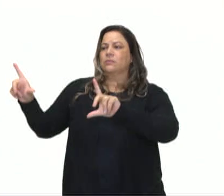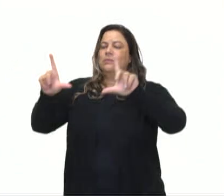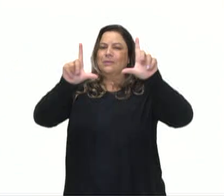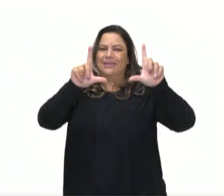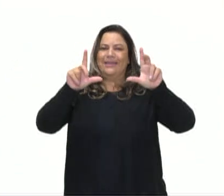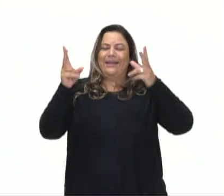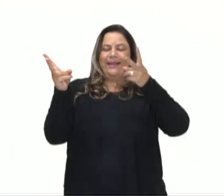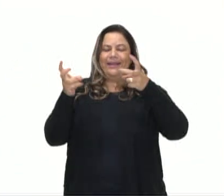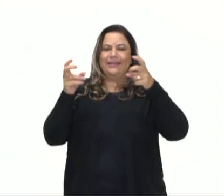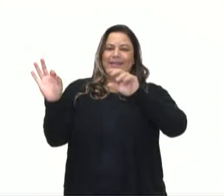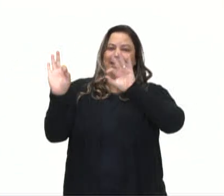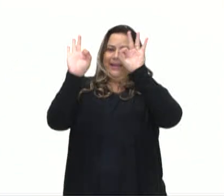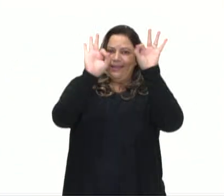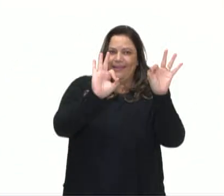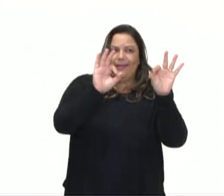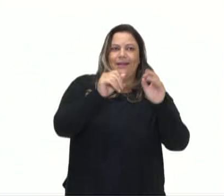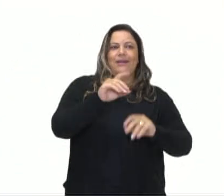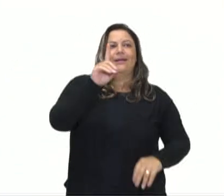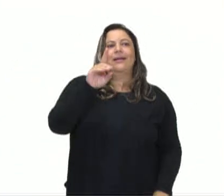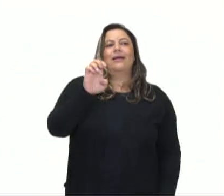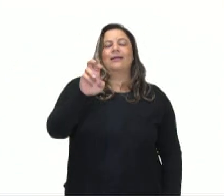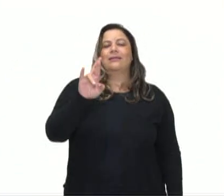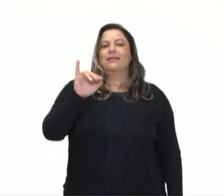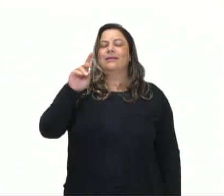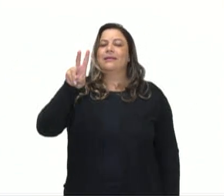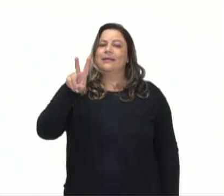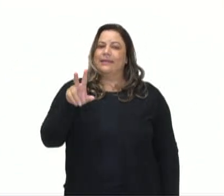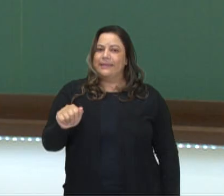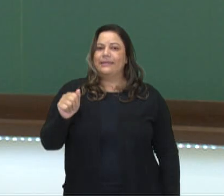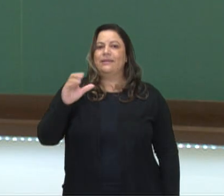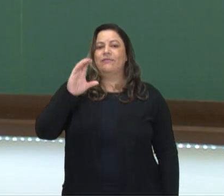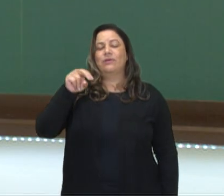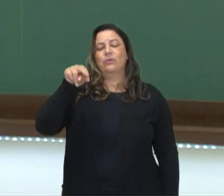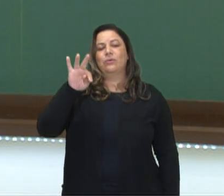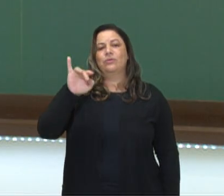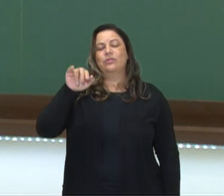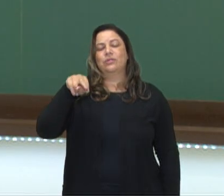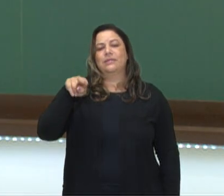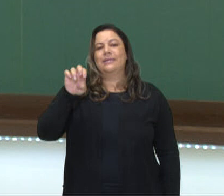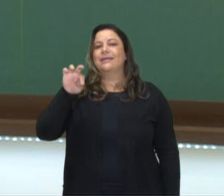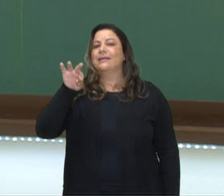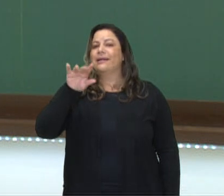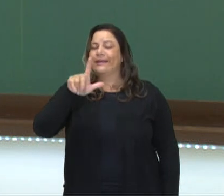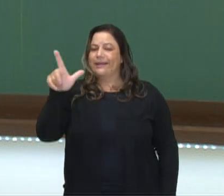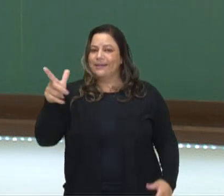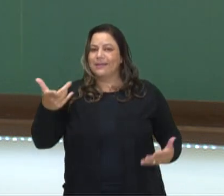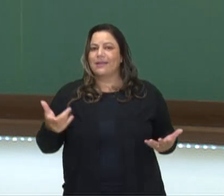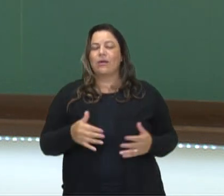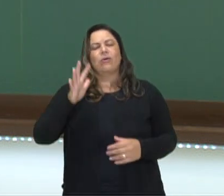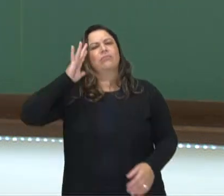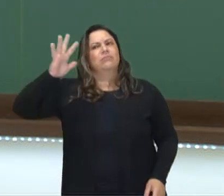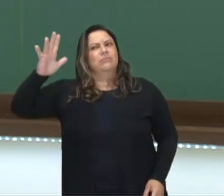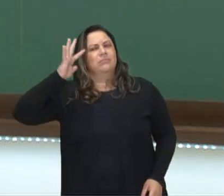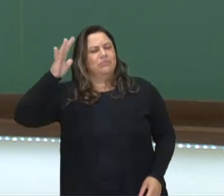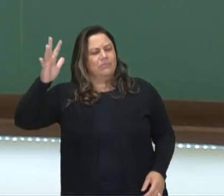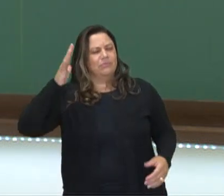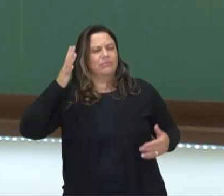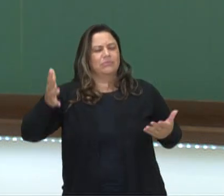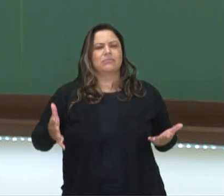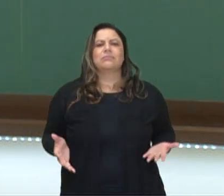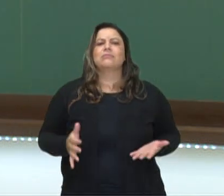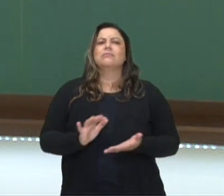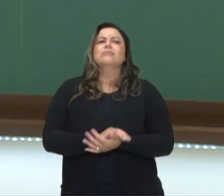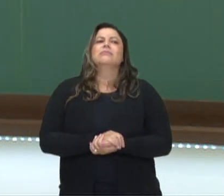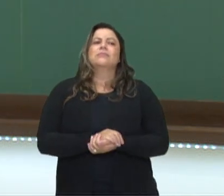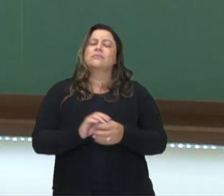deriva continental. Deriva continental sendo o fenômeno a teoria apresentada por Alfred Wegener,